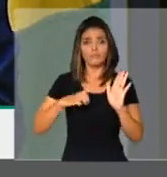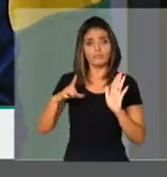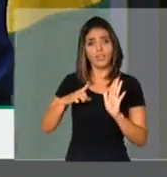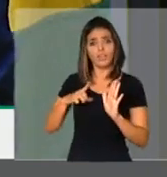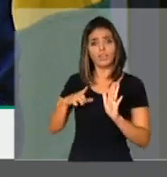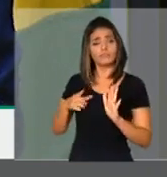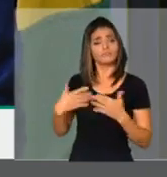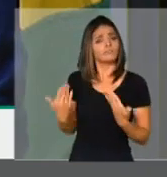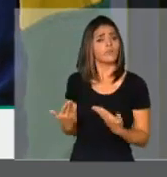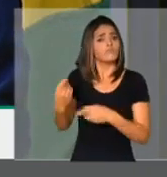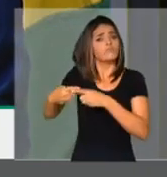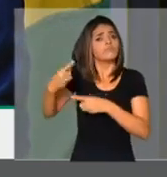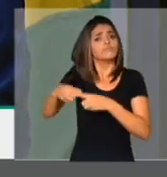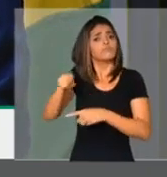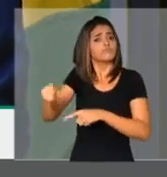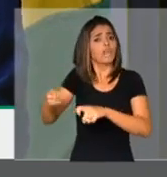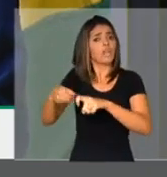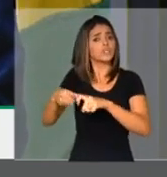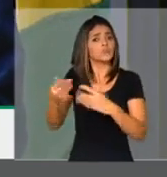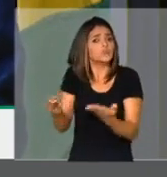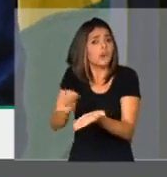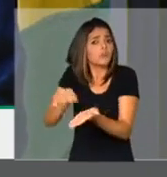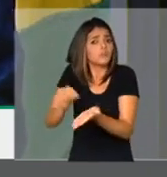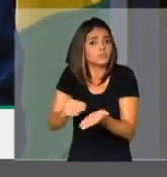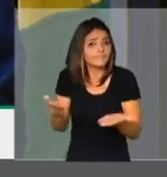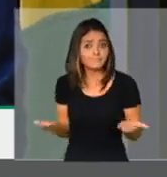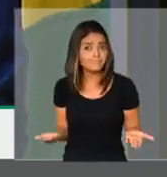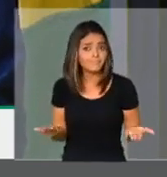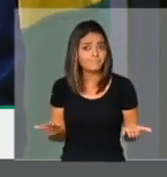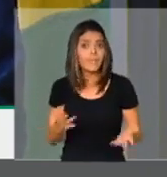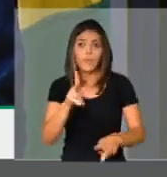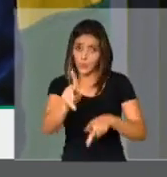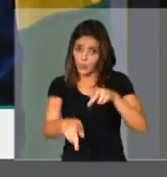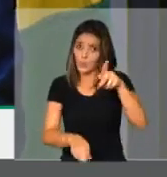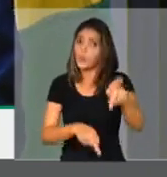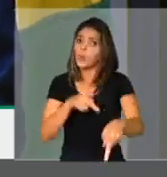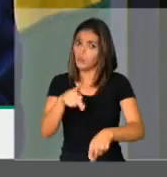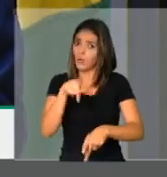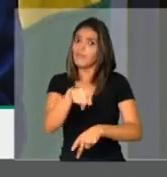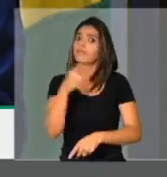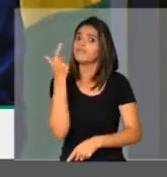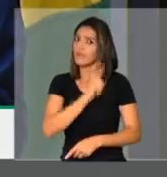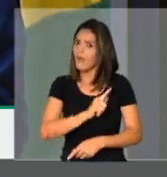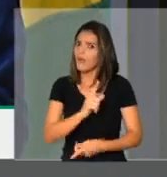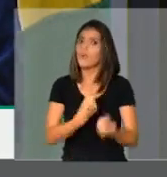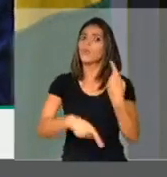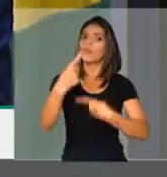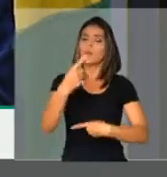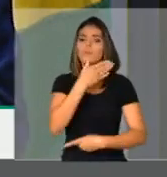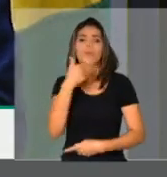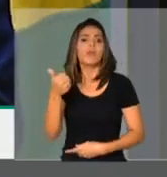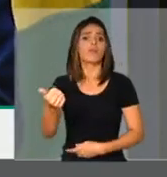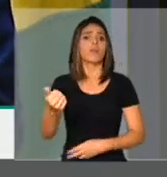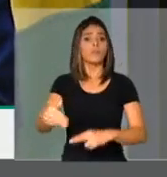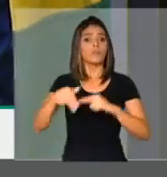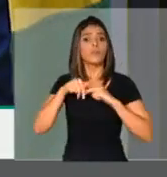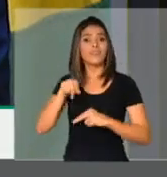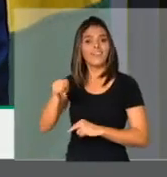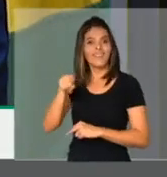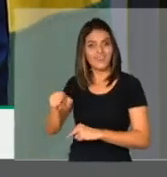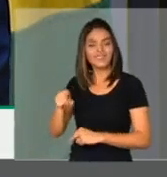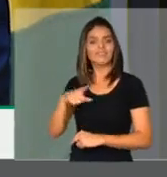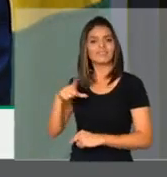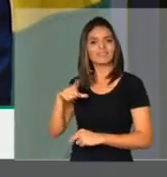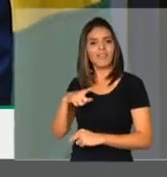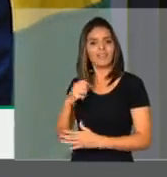essa oportunidade? E que certamente a população ganhará muito, porque isso faz com que haja